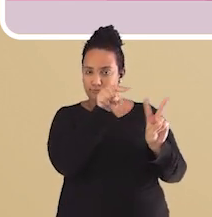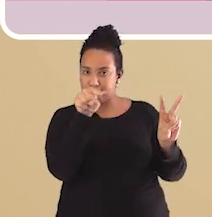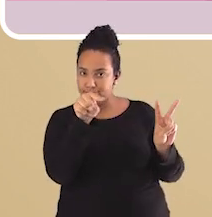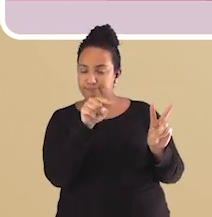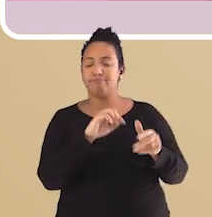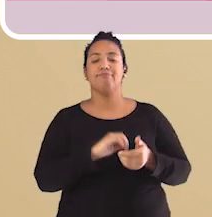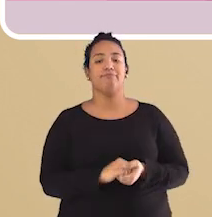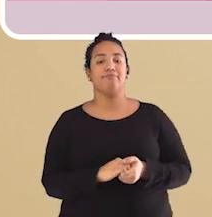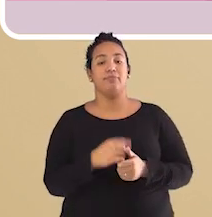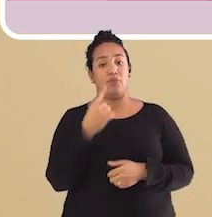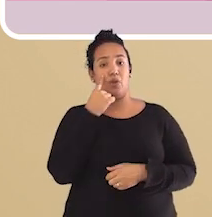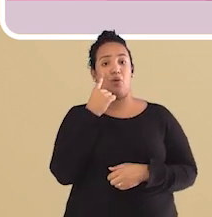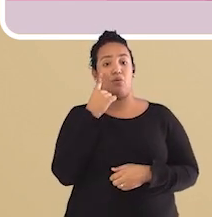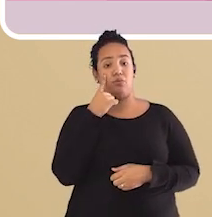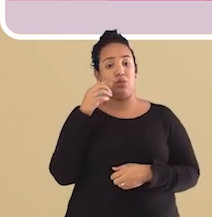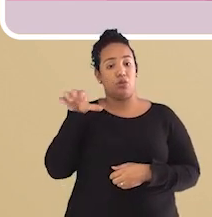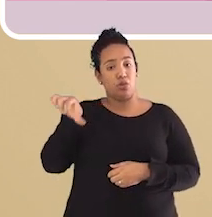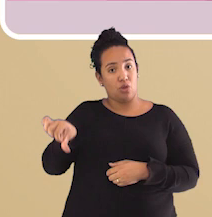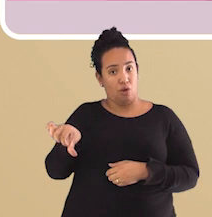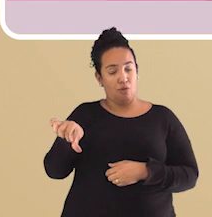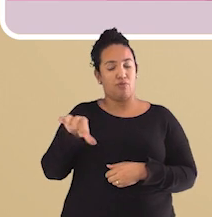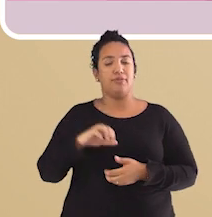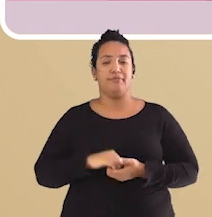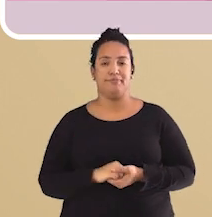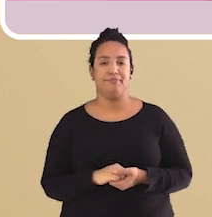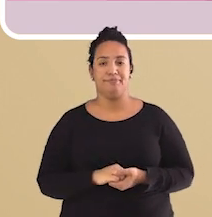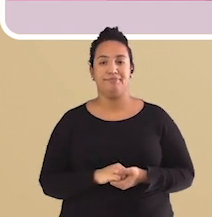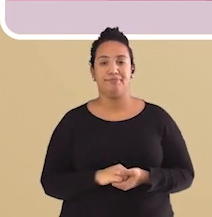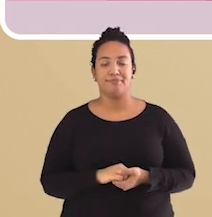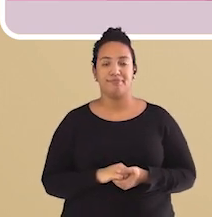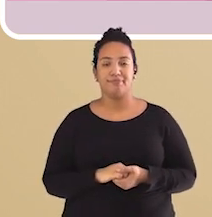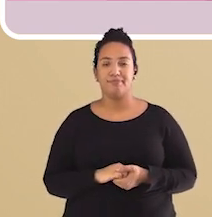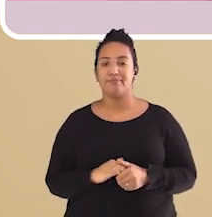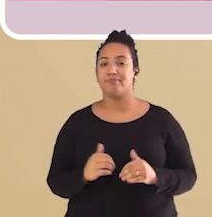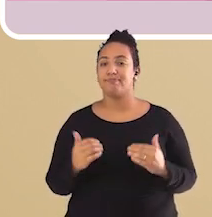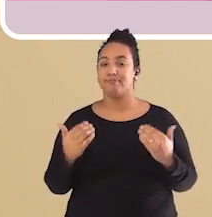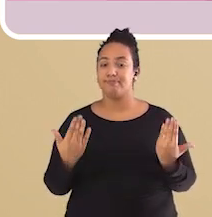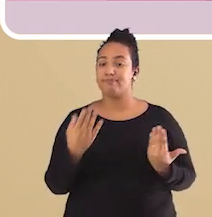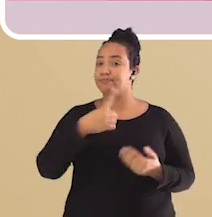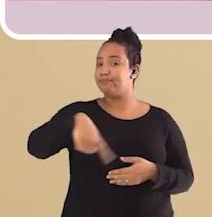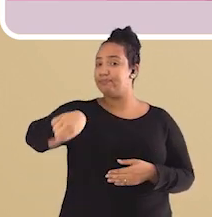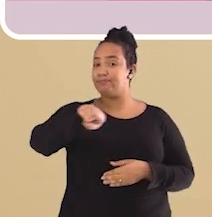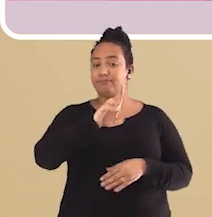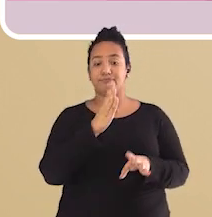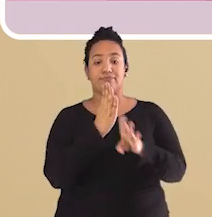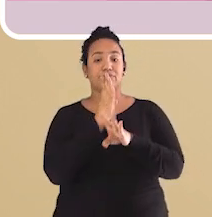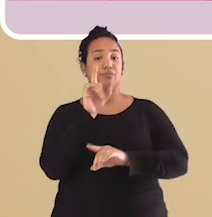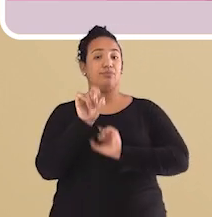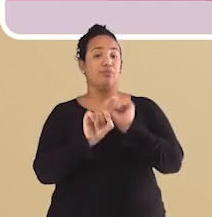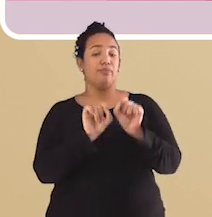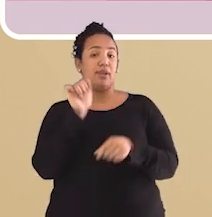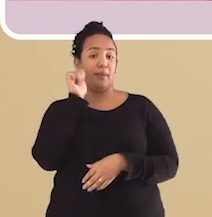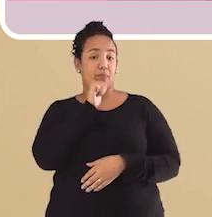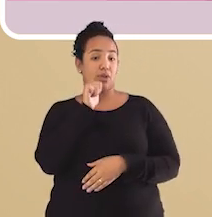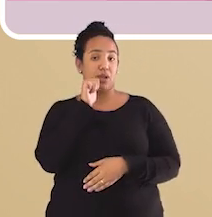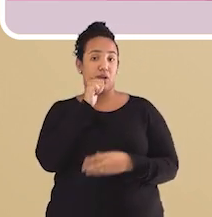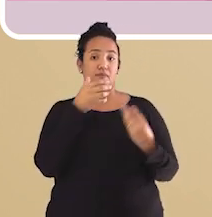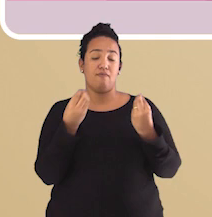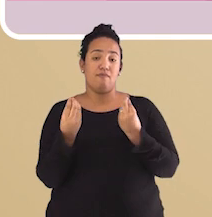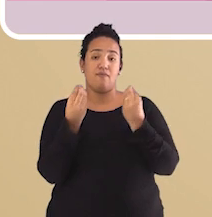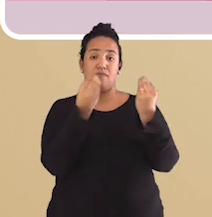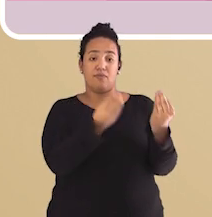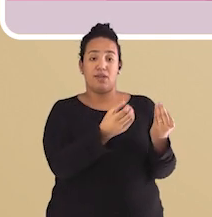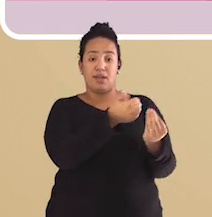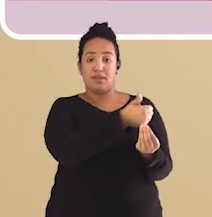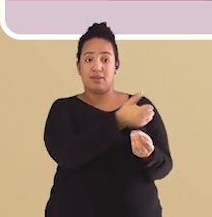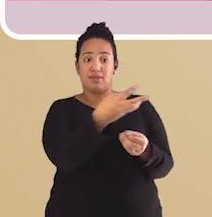estamos procurando. E nesse caso, que termina em 9. Assim, descobrimos que Lúcia irá entregar